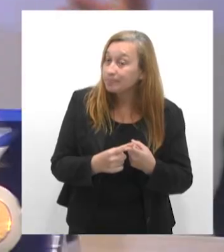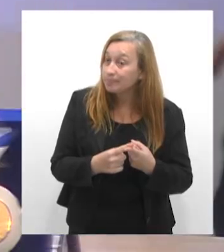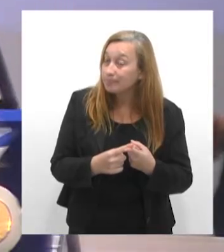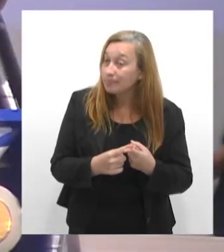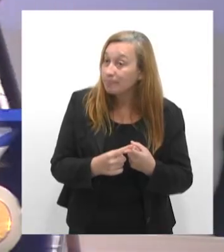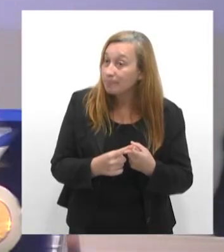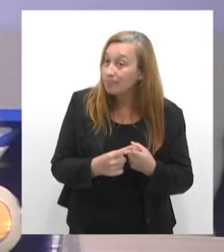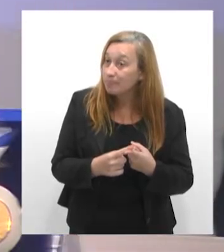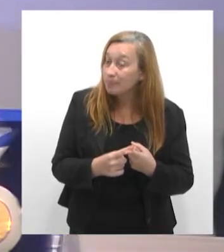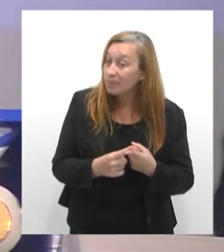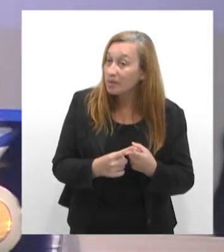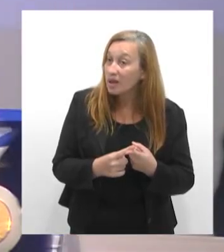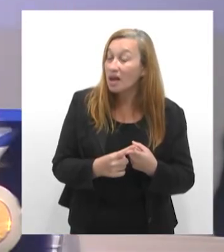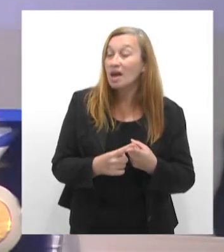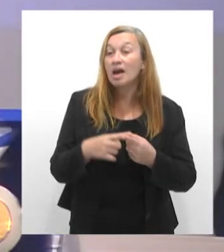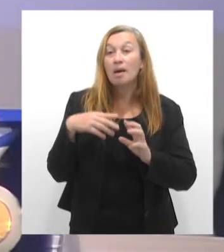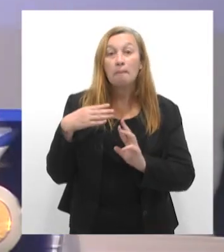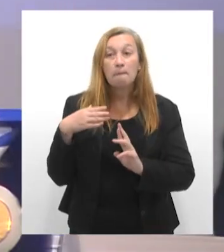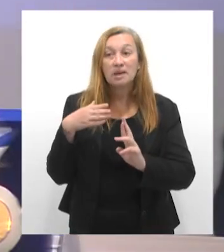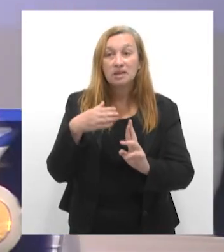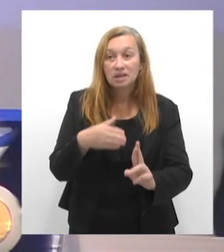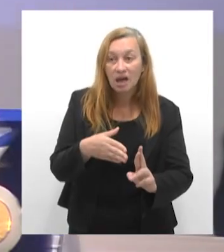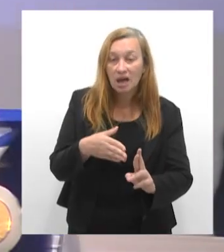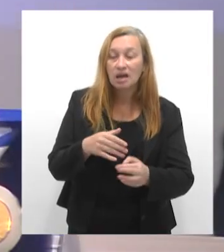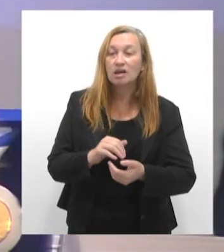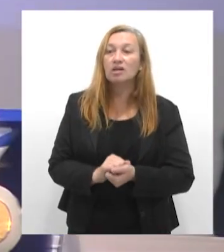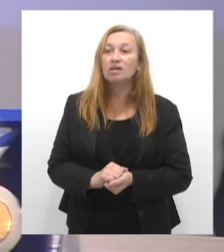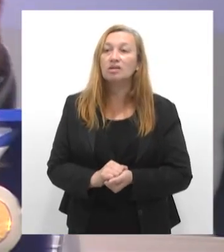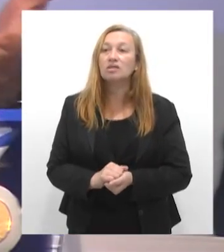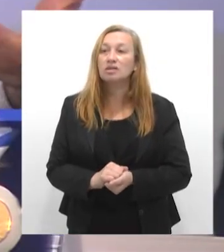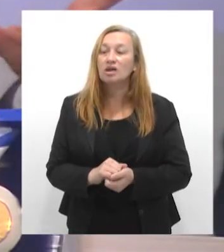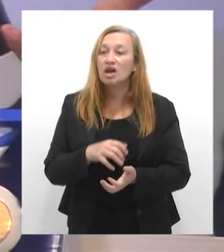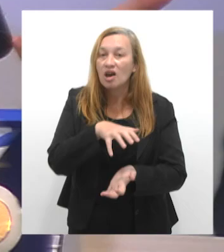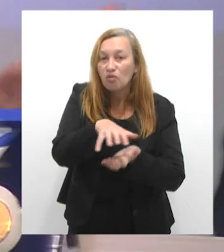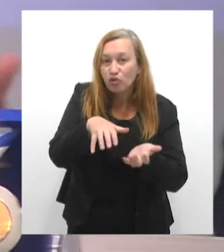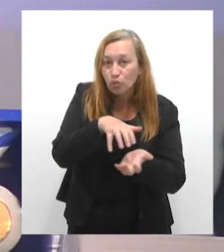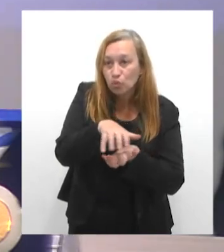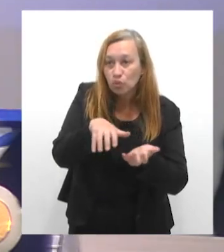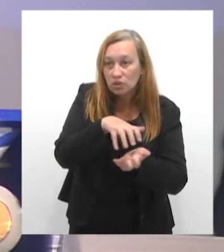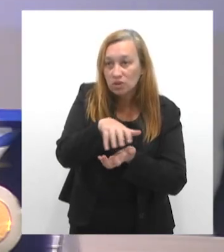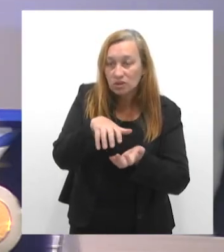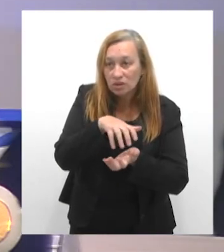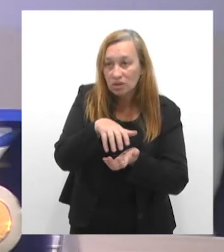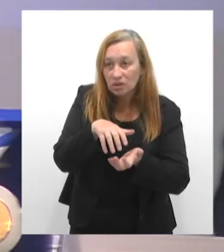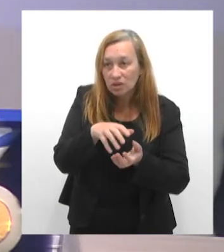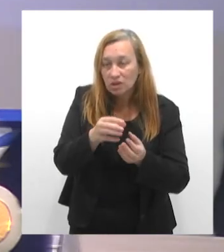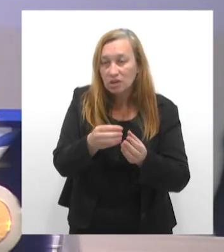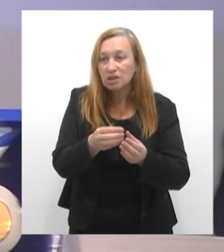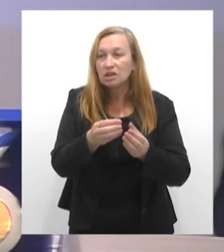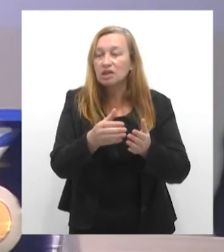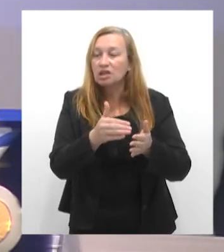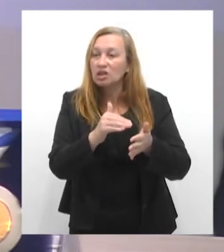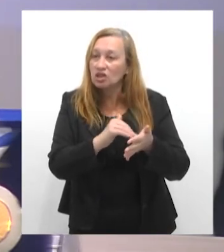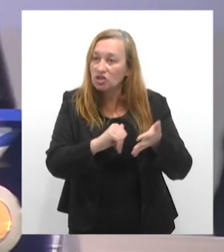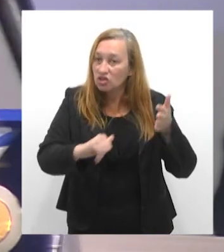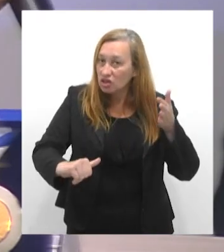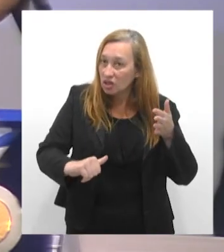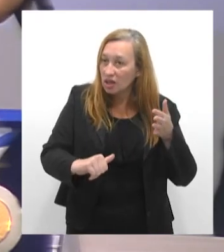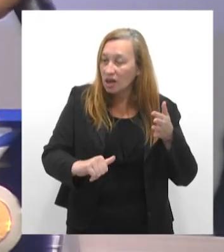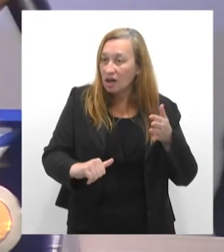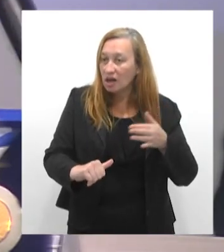bolcheviques que ele representava queriam a revolução e derrubar o czarismo, e